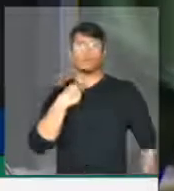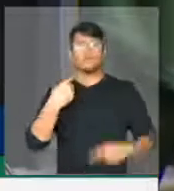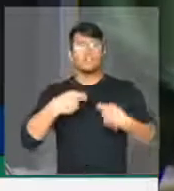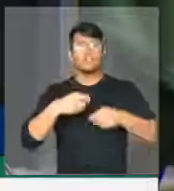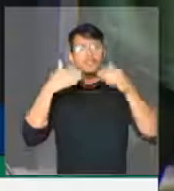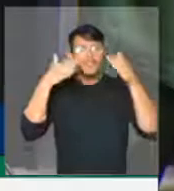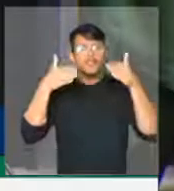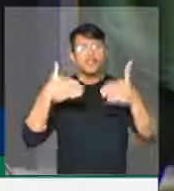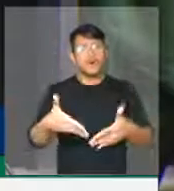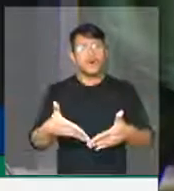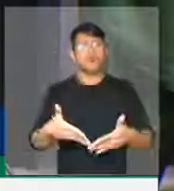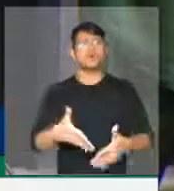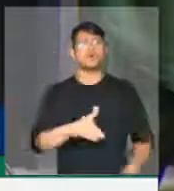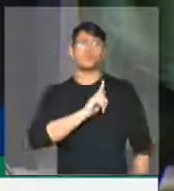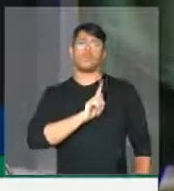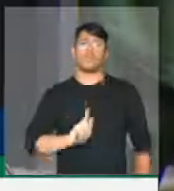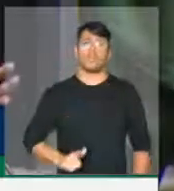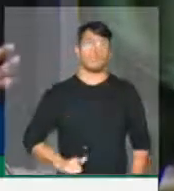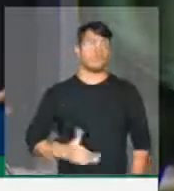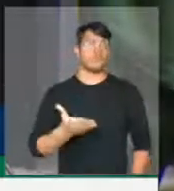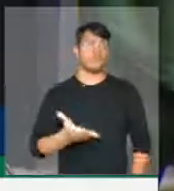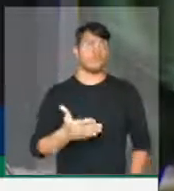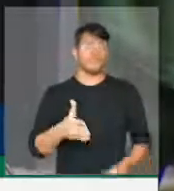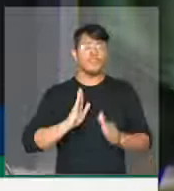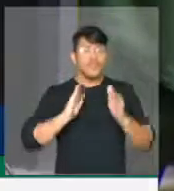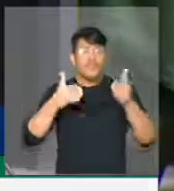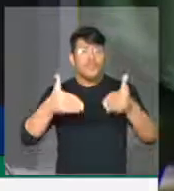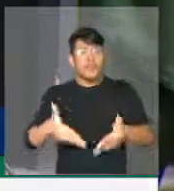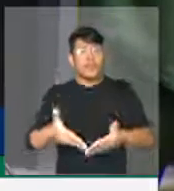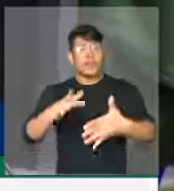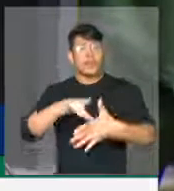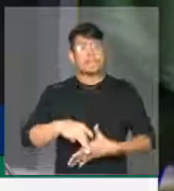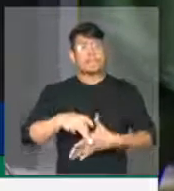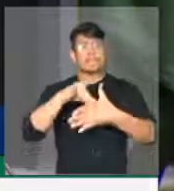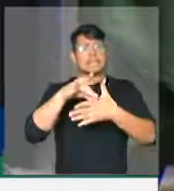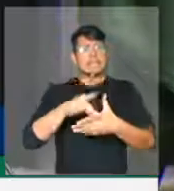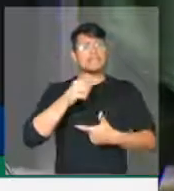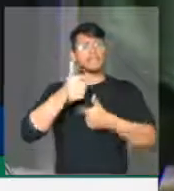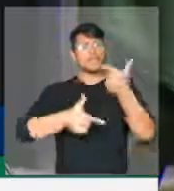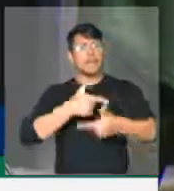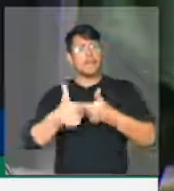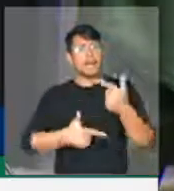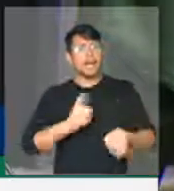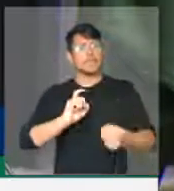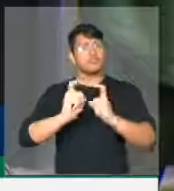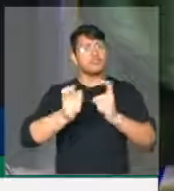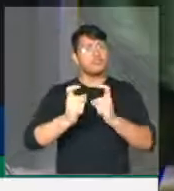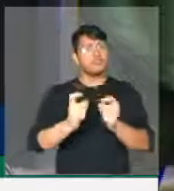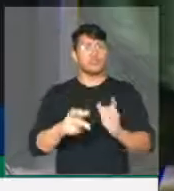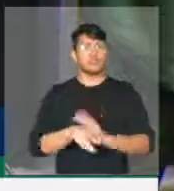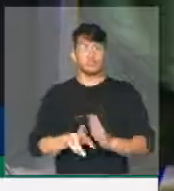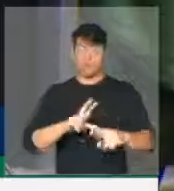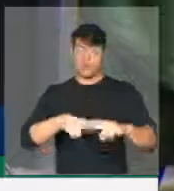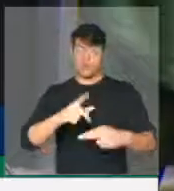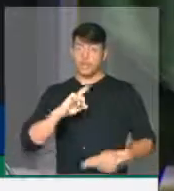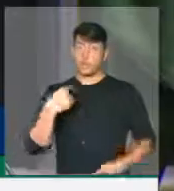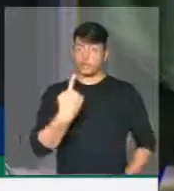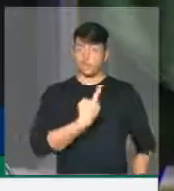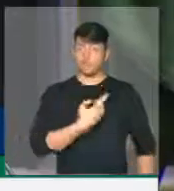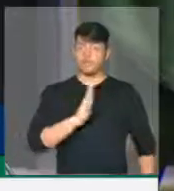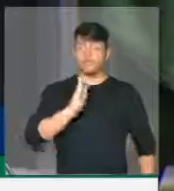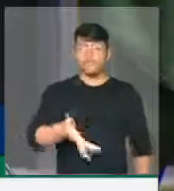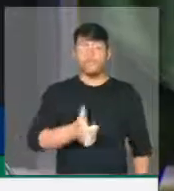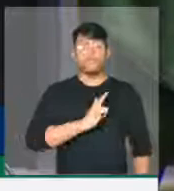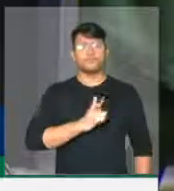no governo que ele tem dificuldades em liderar, em conduzir. Nós temos uma pauta para o Brasil tão urgente em todas